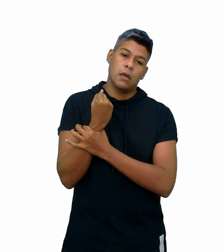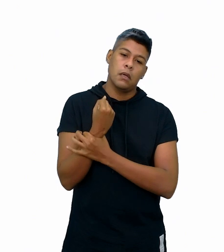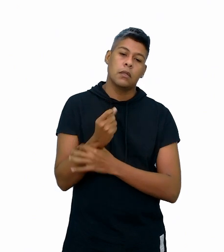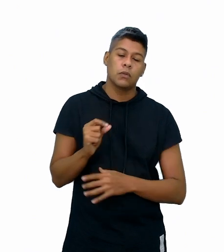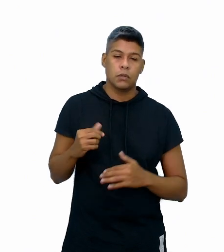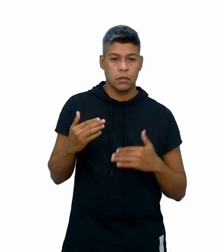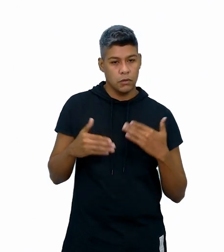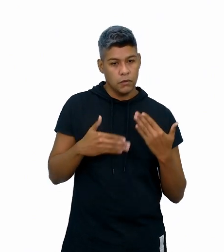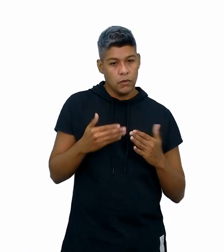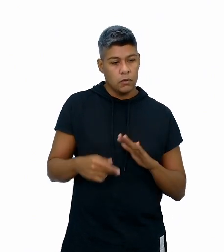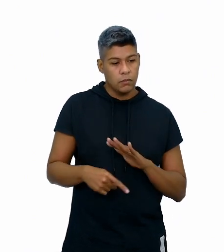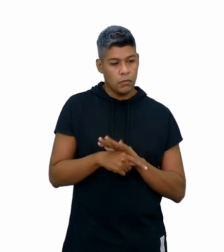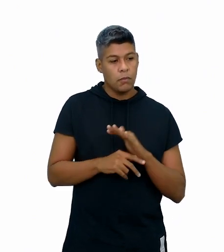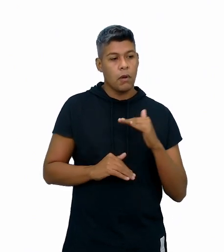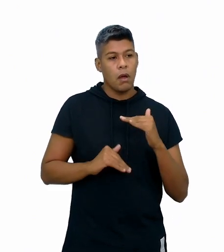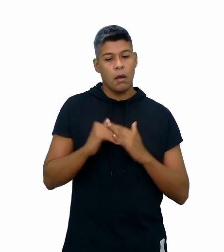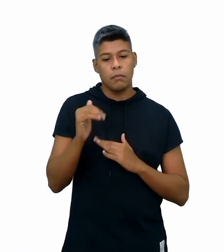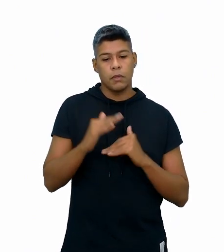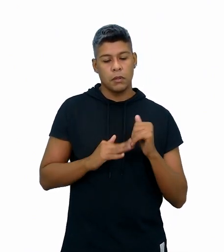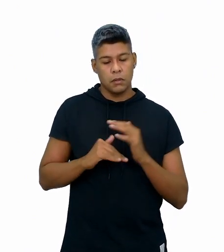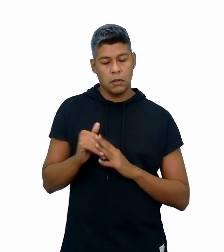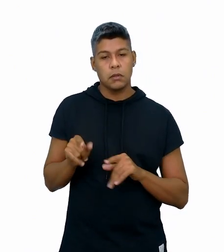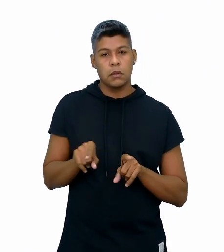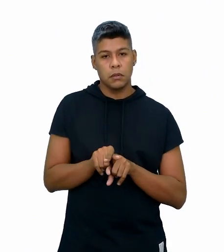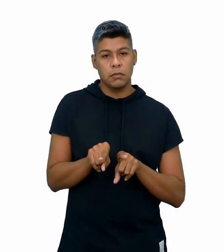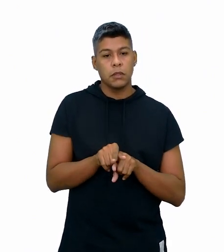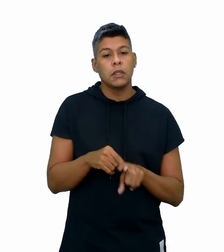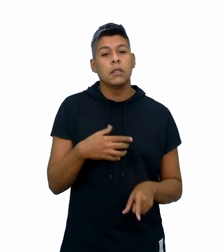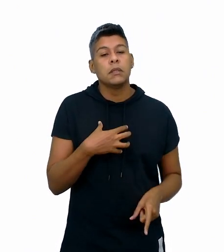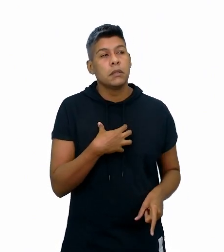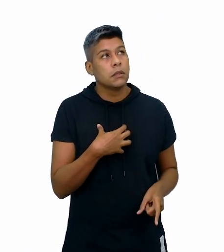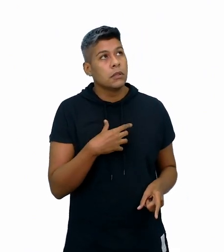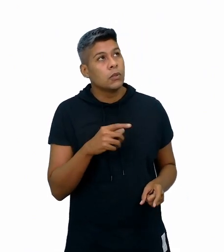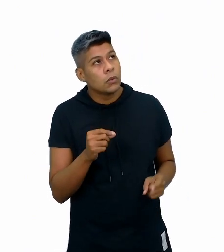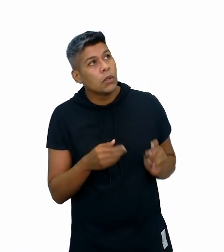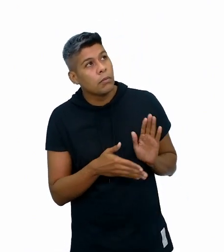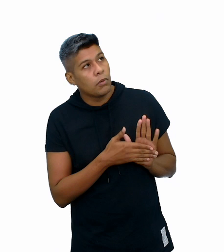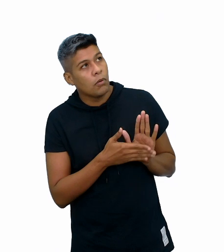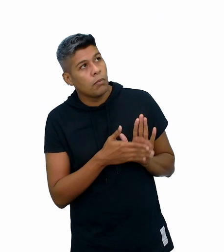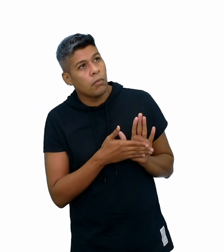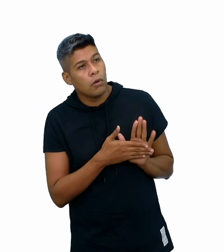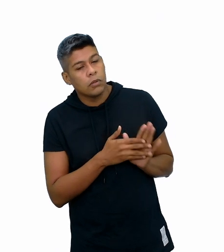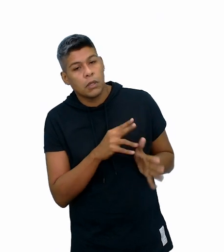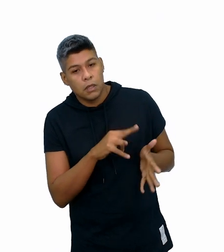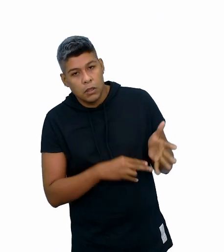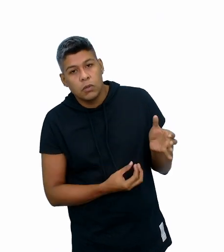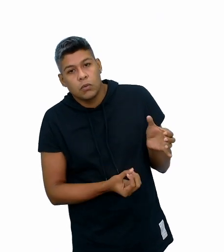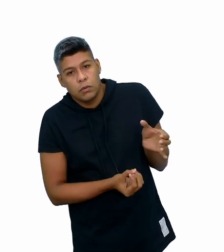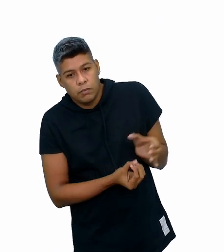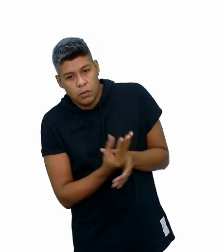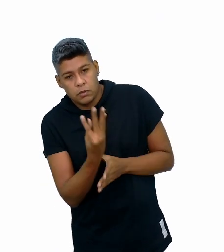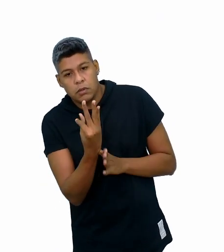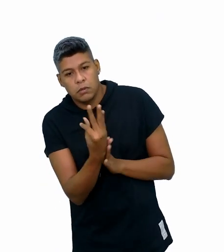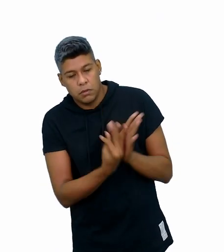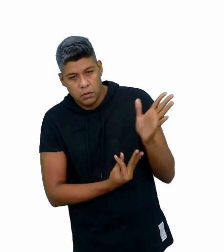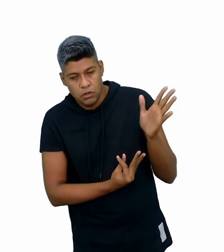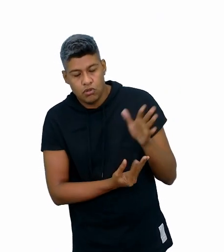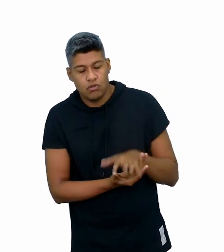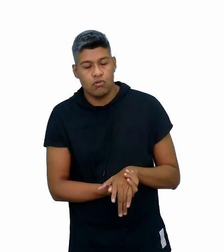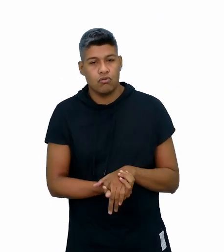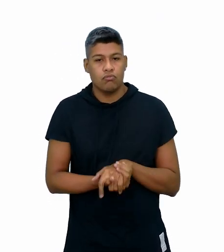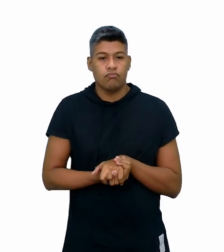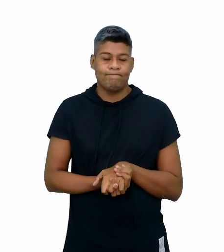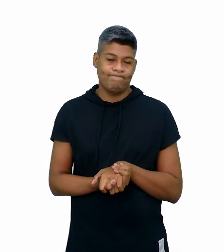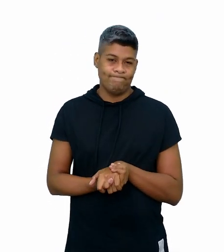o desenvolvimento da habilidade e também dará sentido aí às propostas de leitura e produção de texto para os